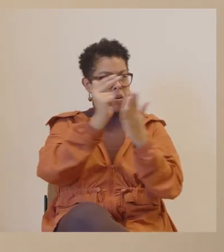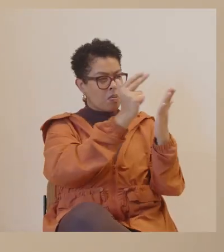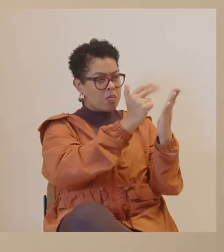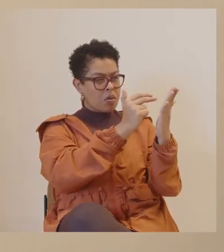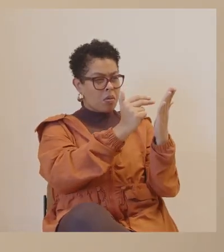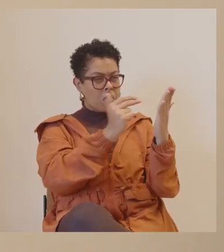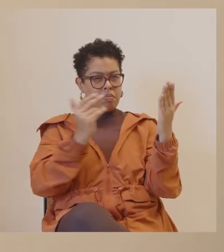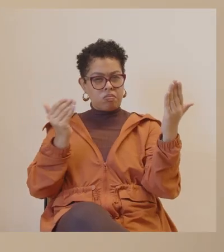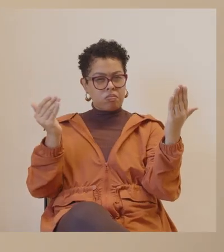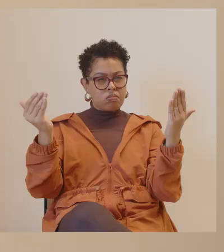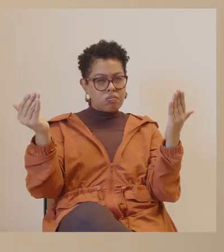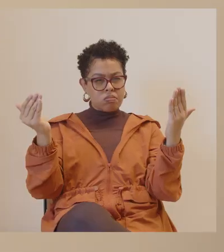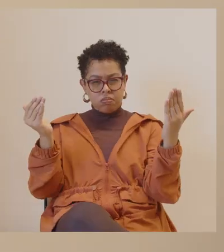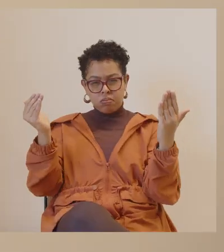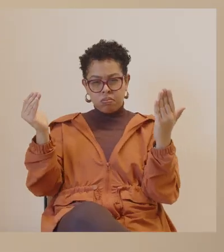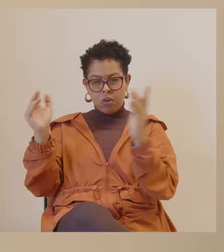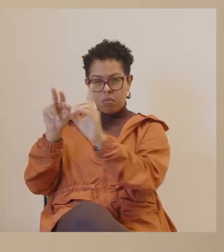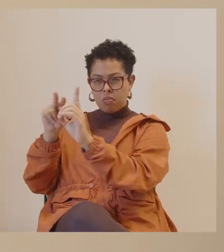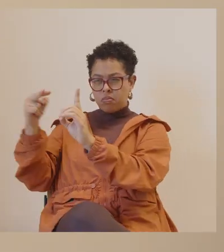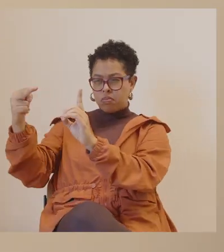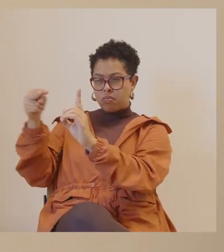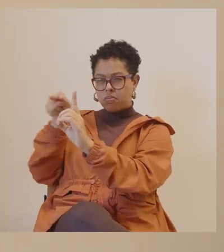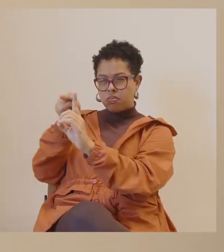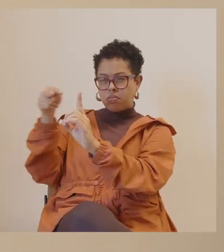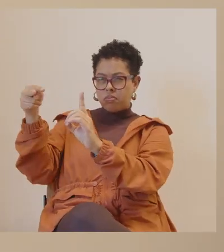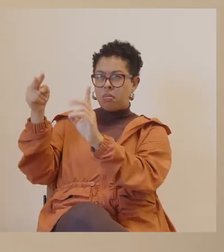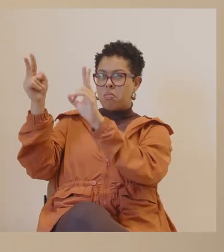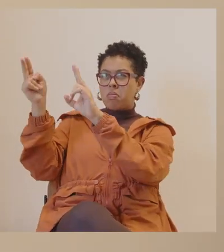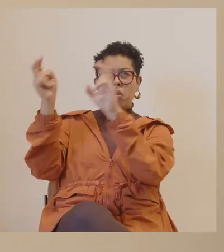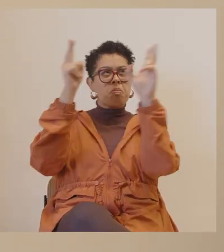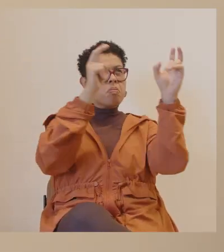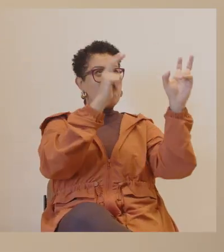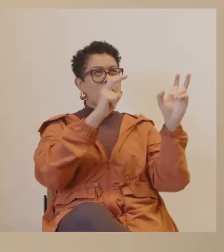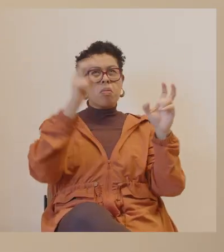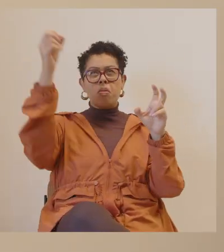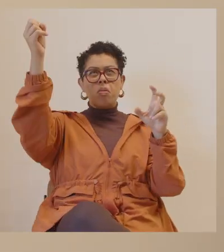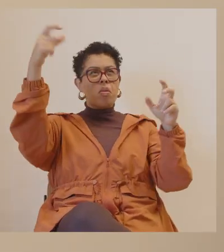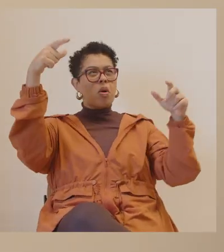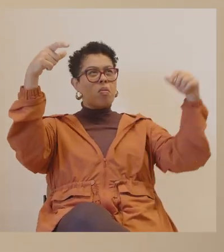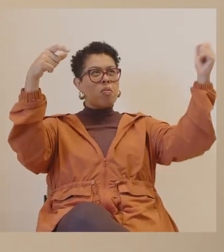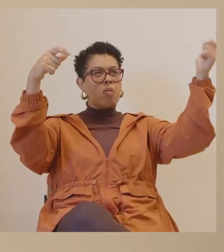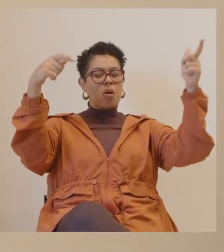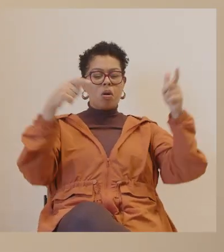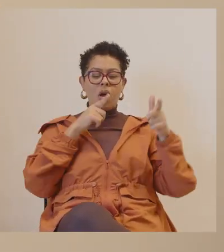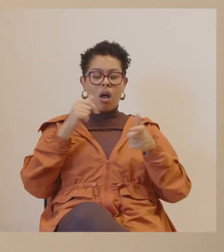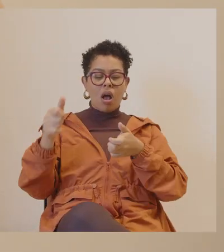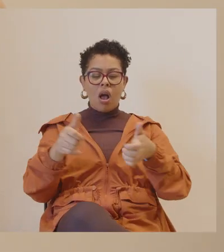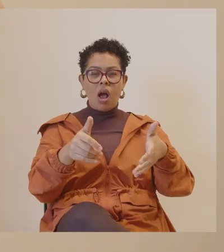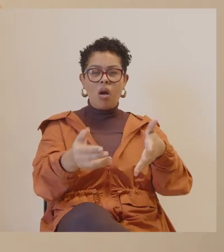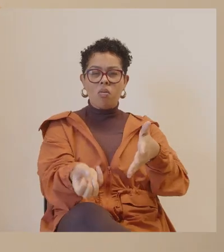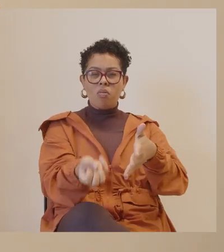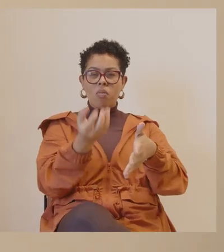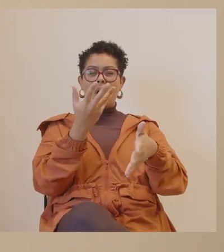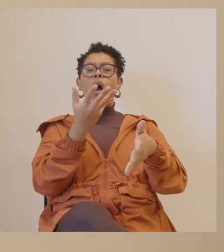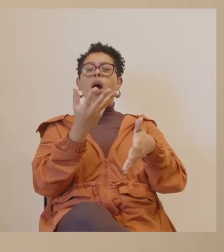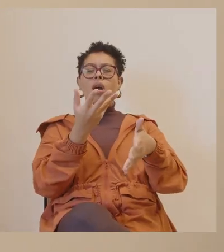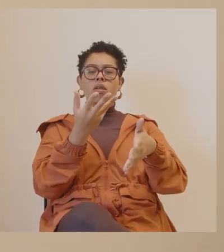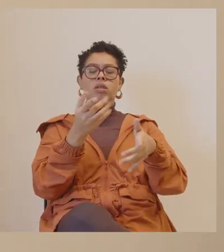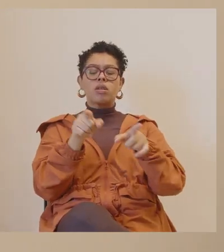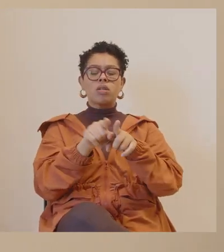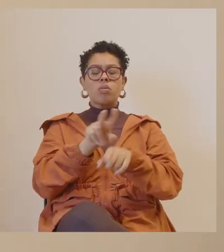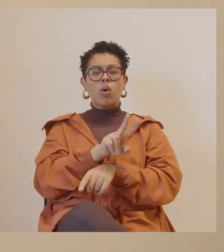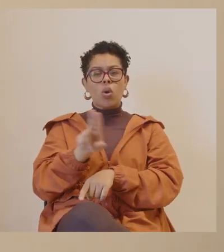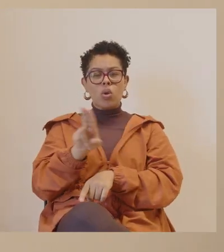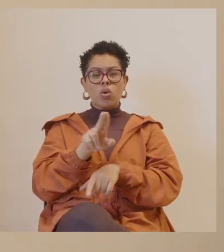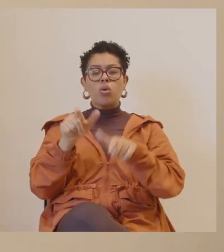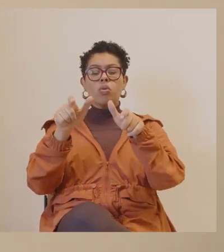pontos de vista, onde ele está interessado em também captar esses efeitos luminosos, dos refletores da água, né, o nome do